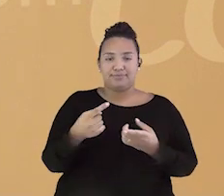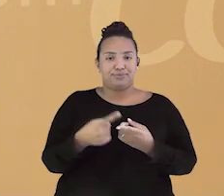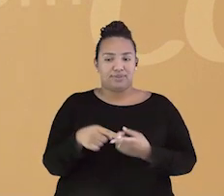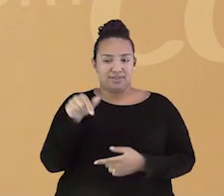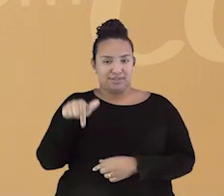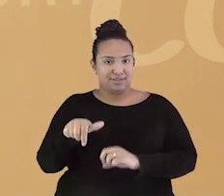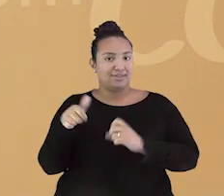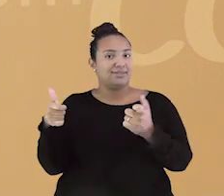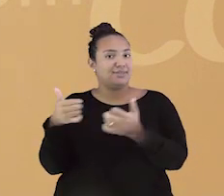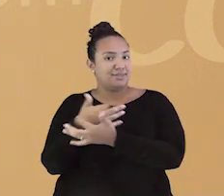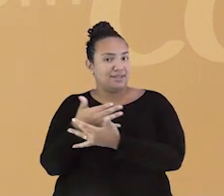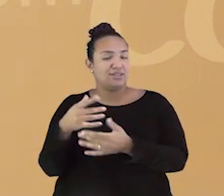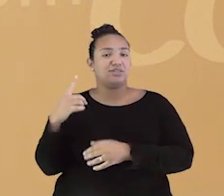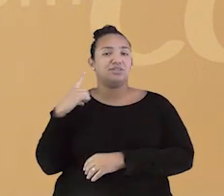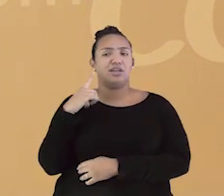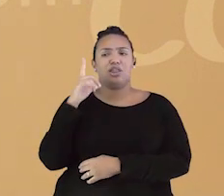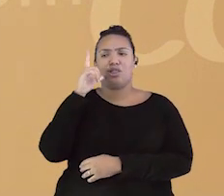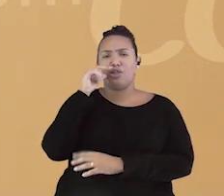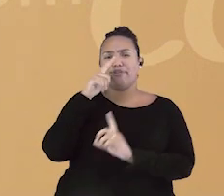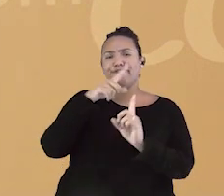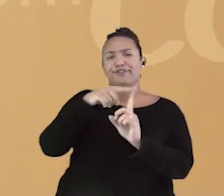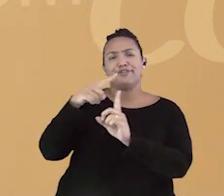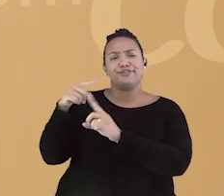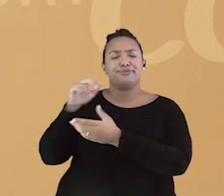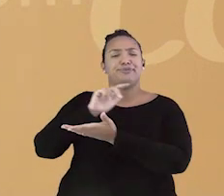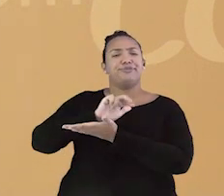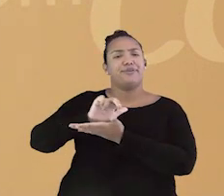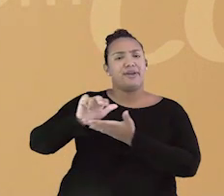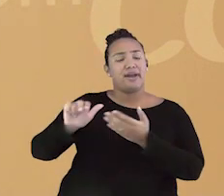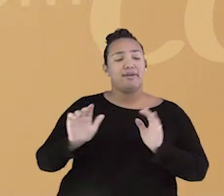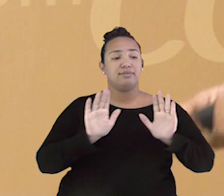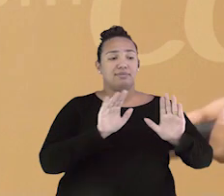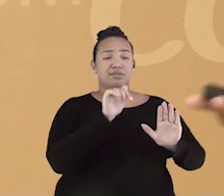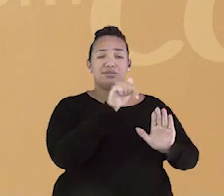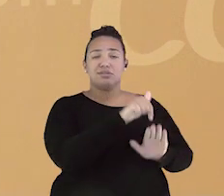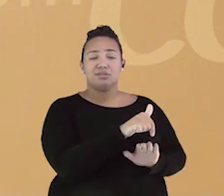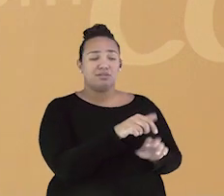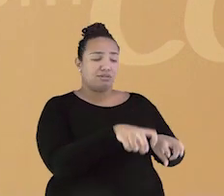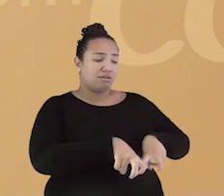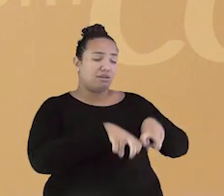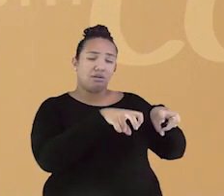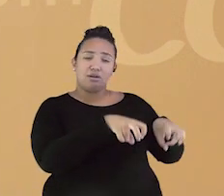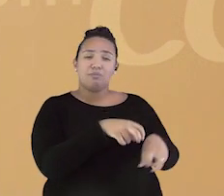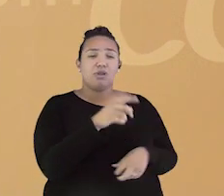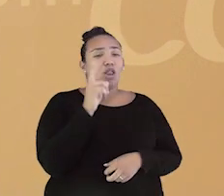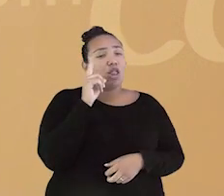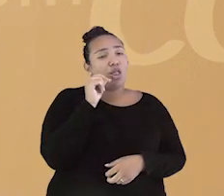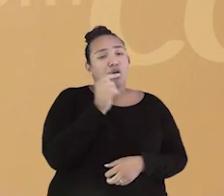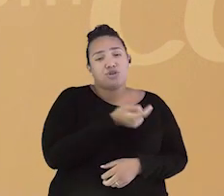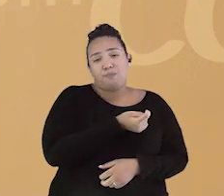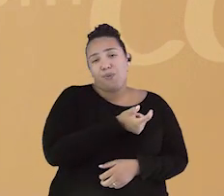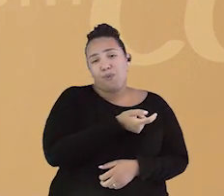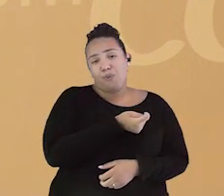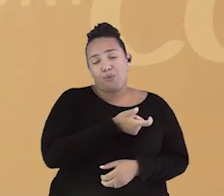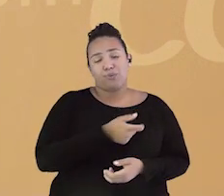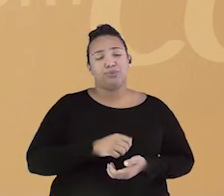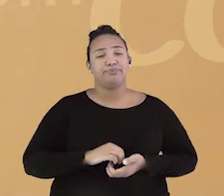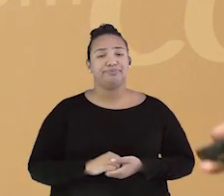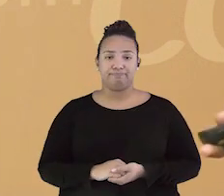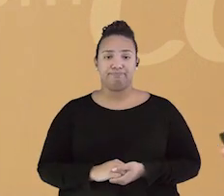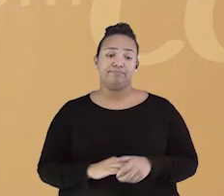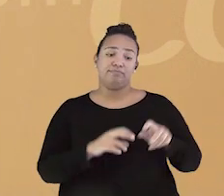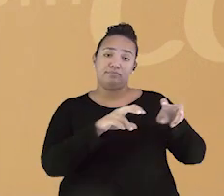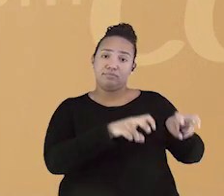de diferentes tipos, enquanto no campo existem poucas lojas e poucos comércios. No campo